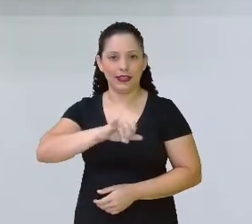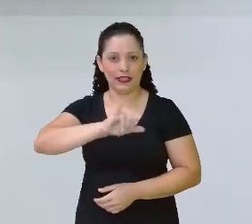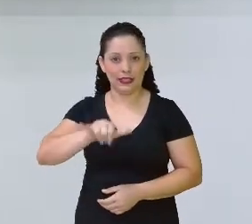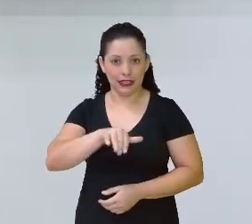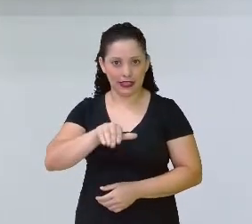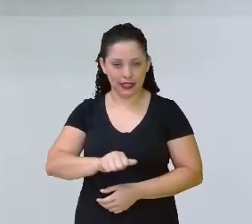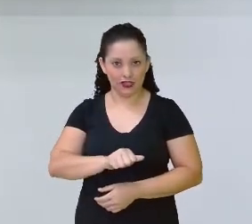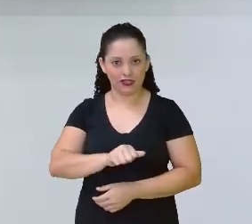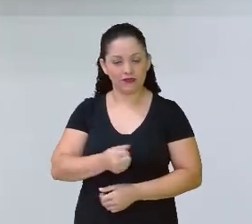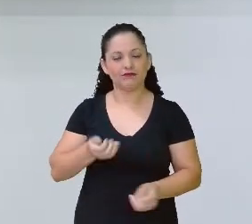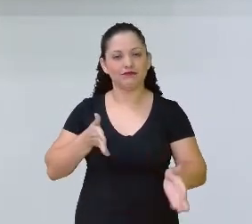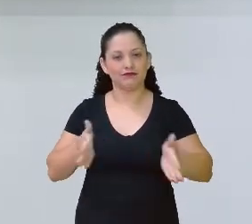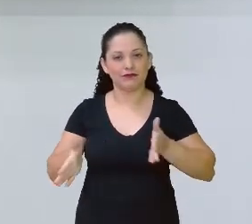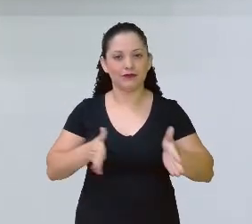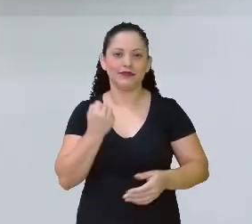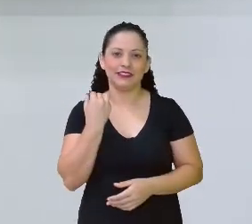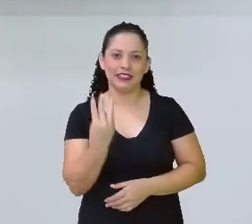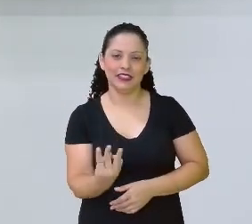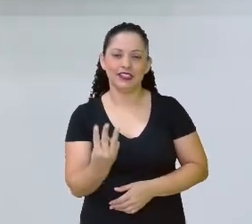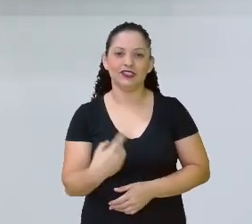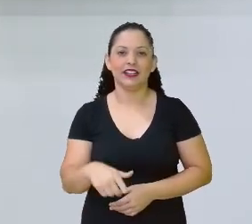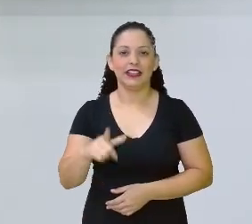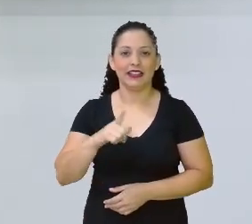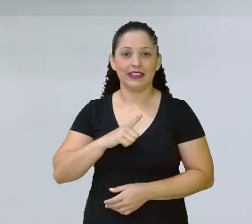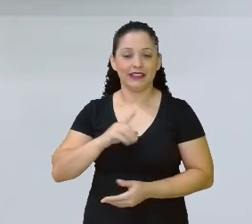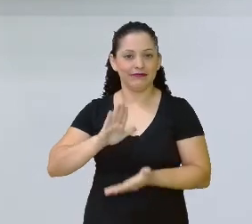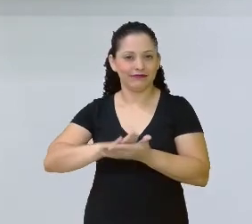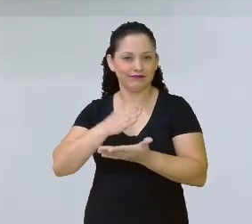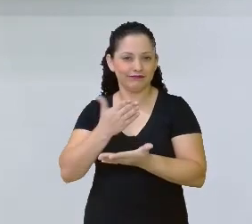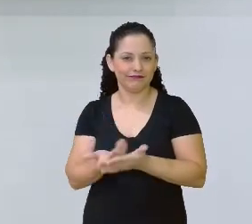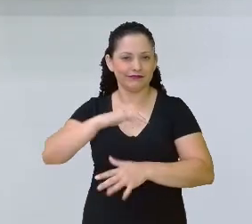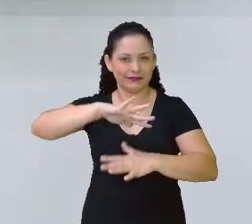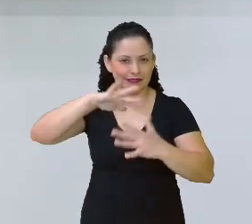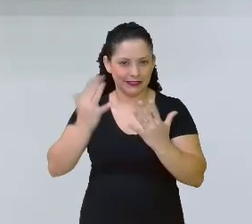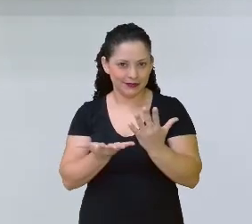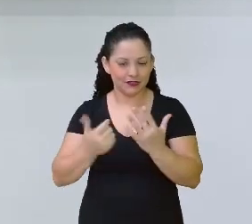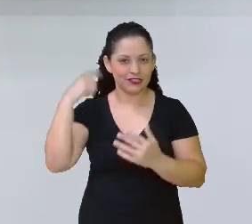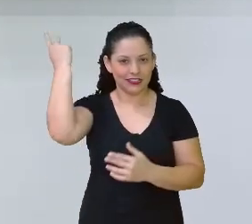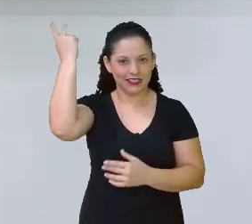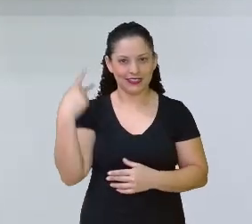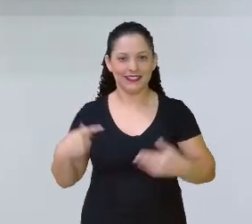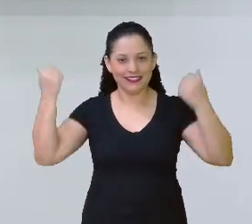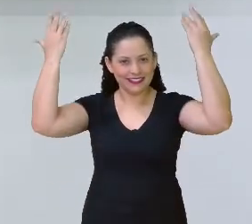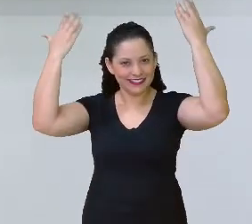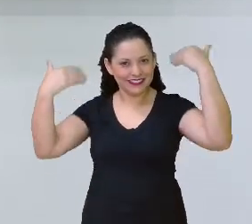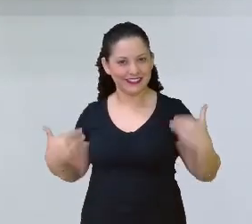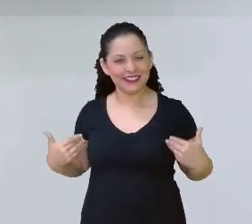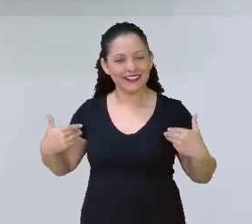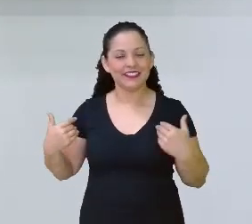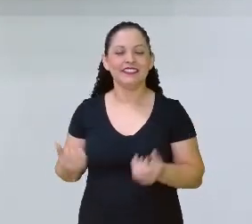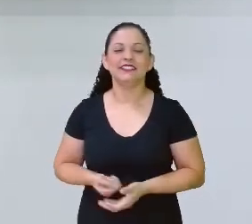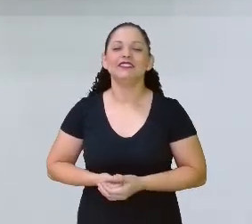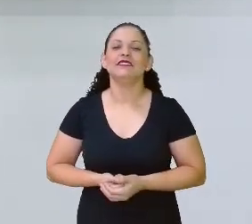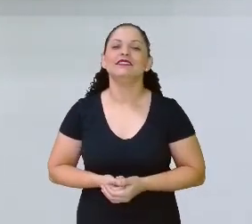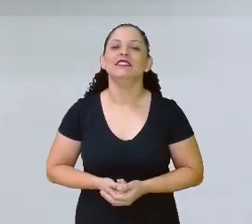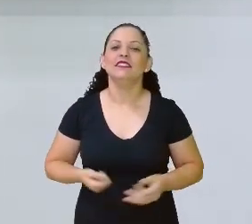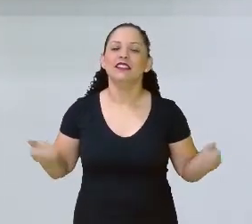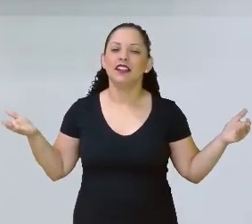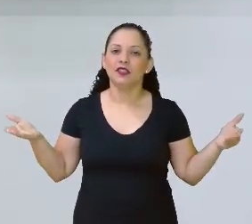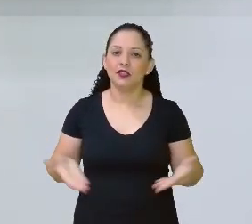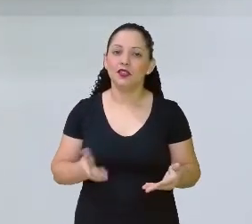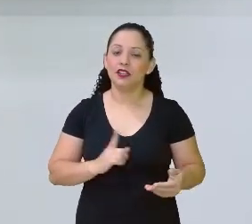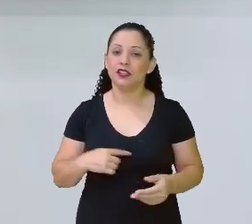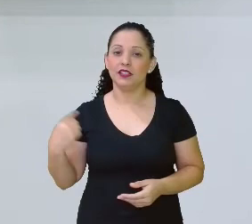3, né? Temos case para fazer a nossa tradução em Libras, tá? Seja bem-vinda. E nós vamos